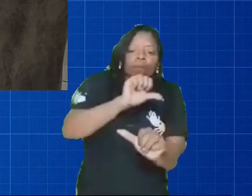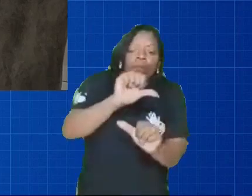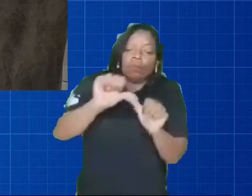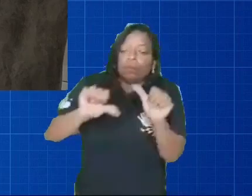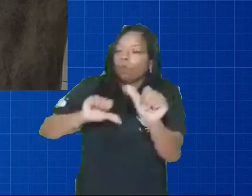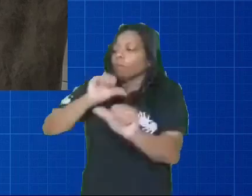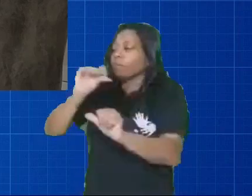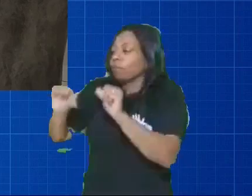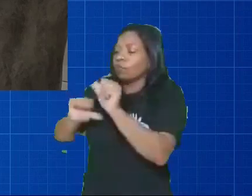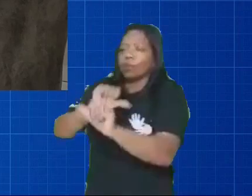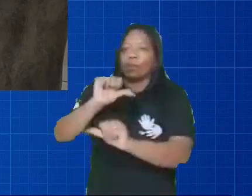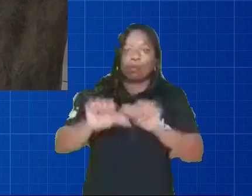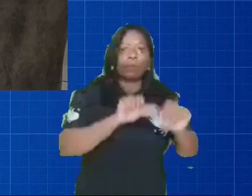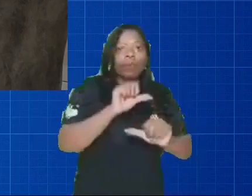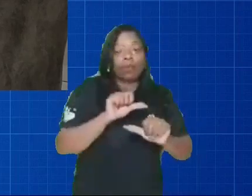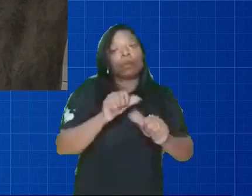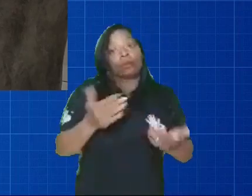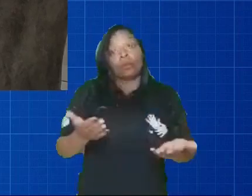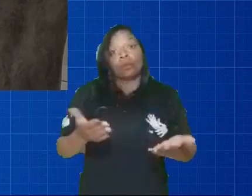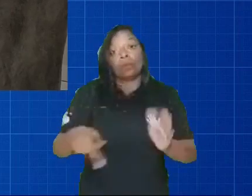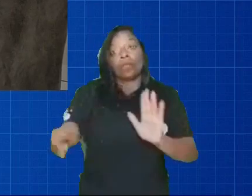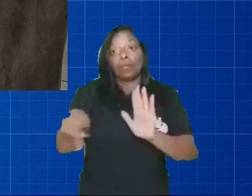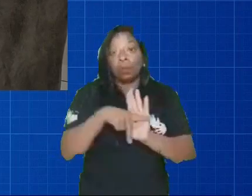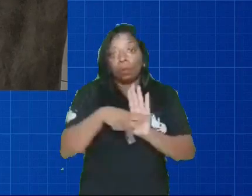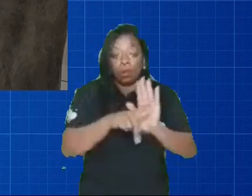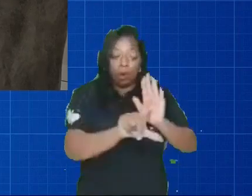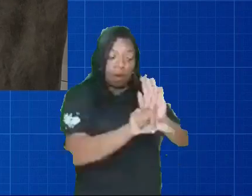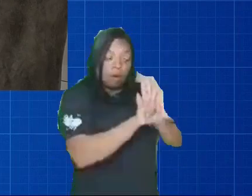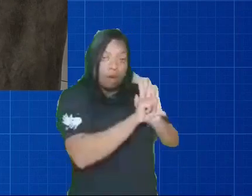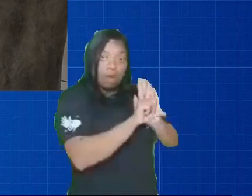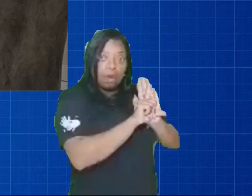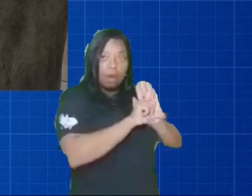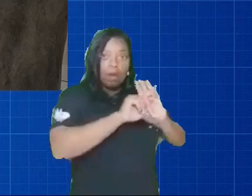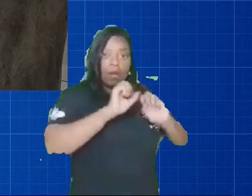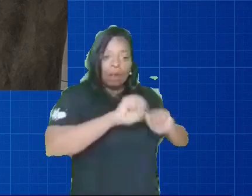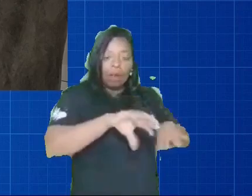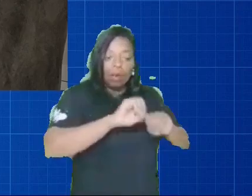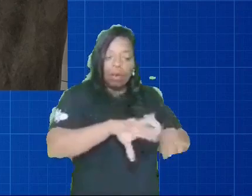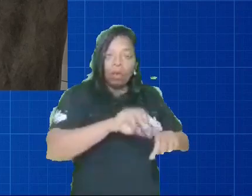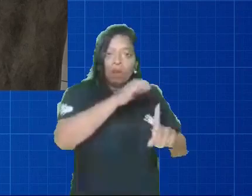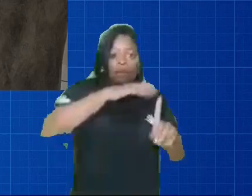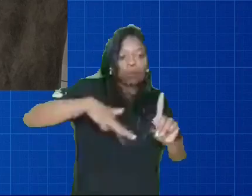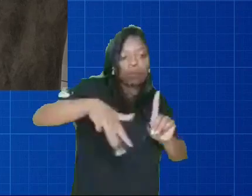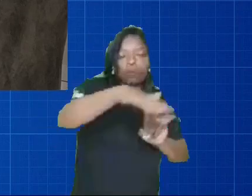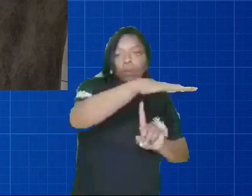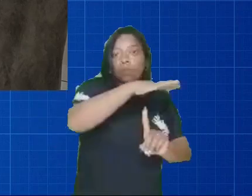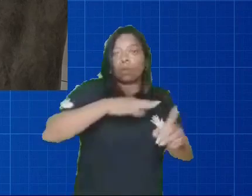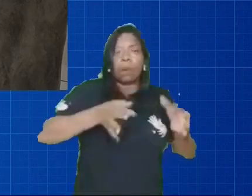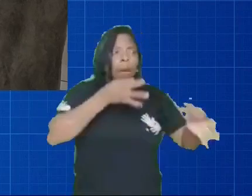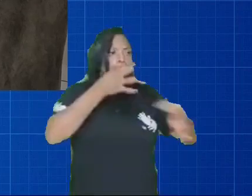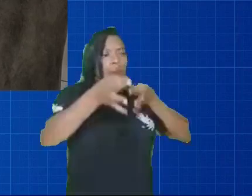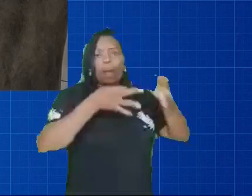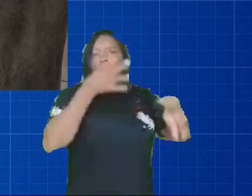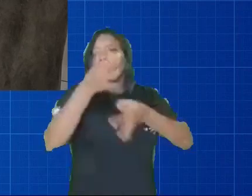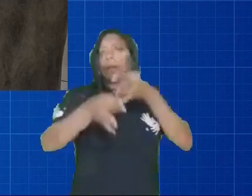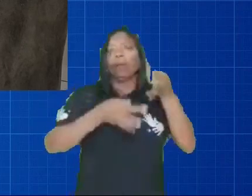isso faz parte da concepção da própria lei de uma educação crítica e ao mesmo tempo de